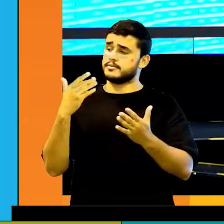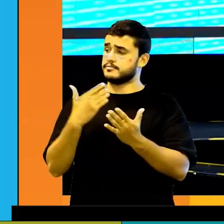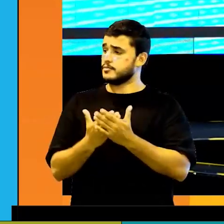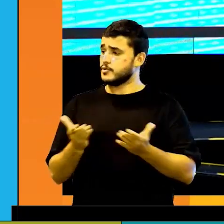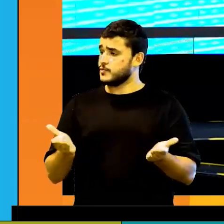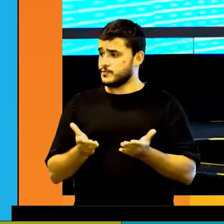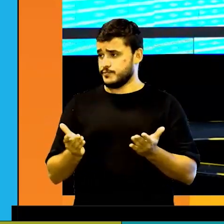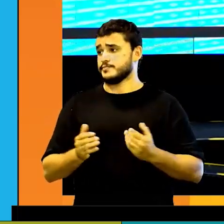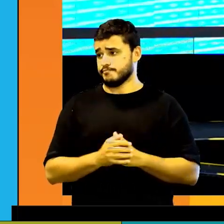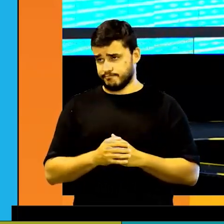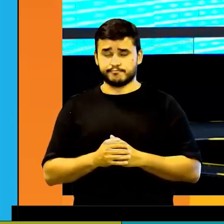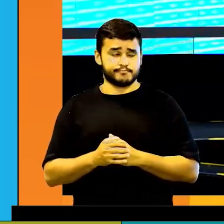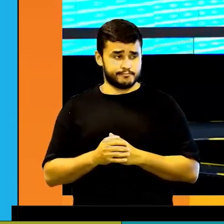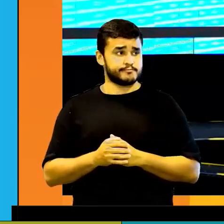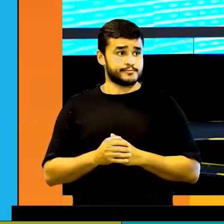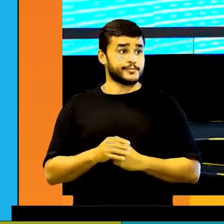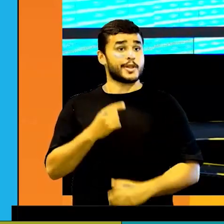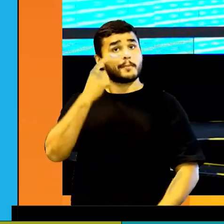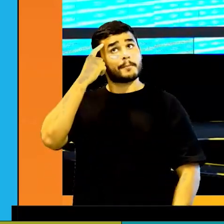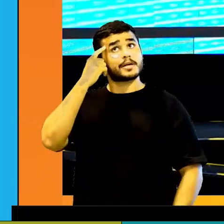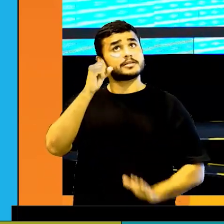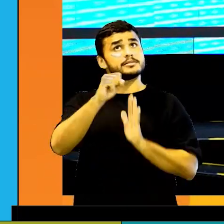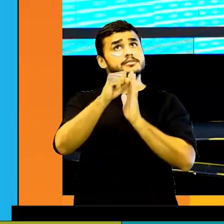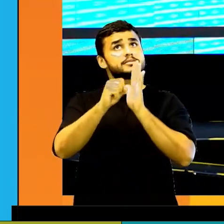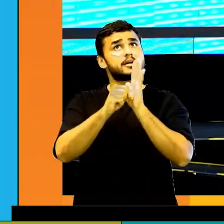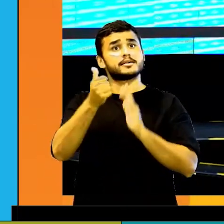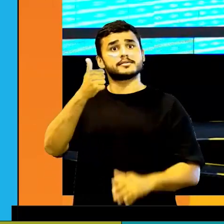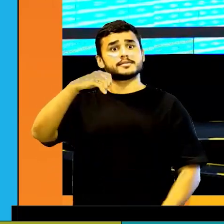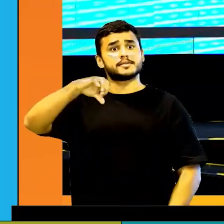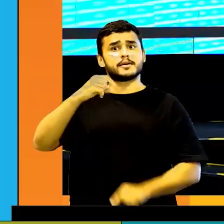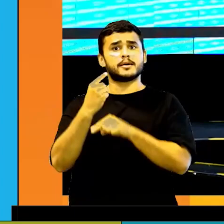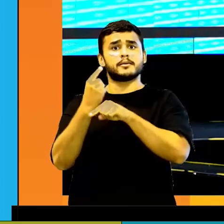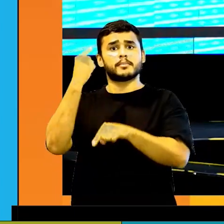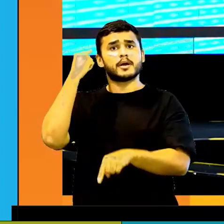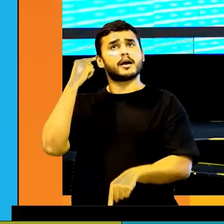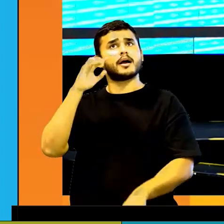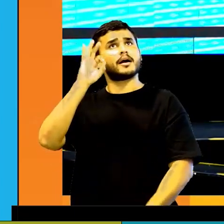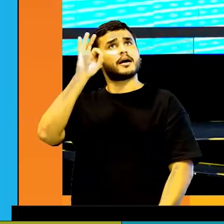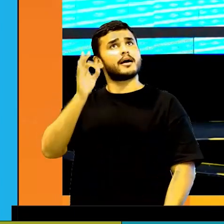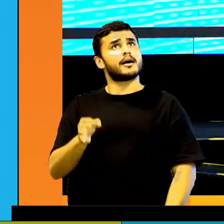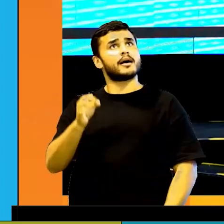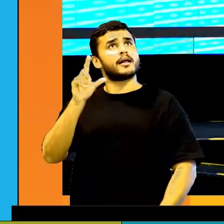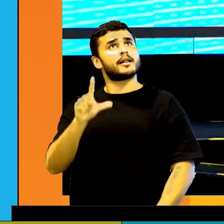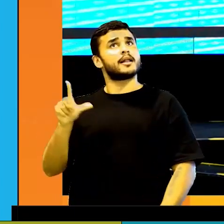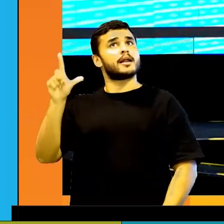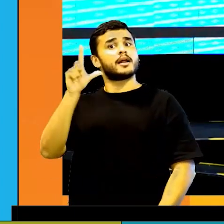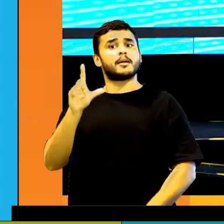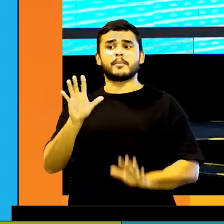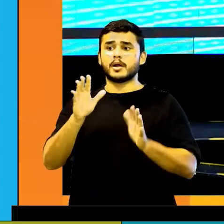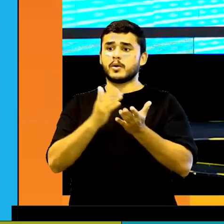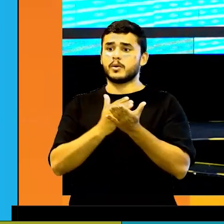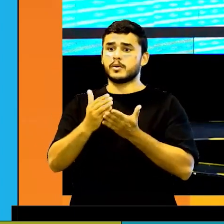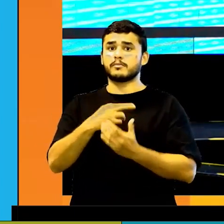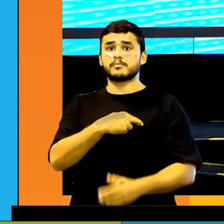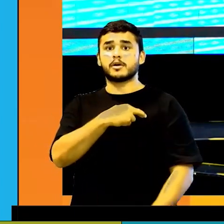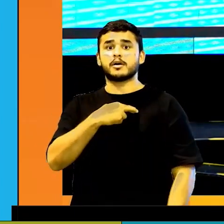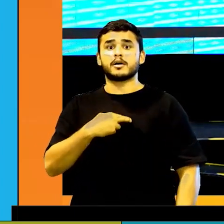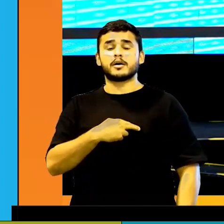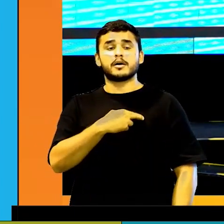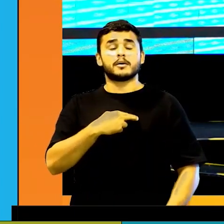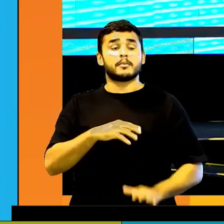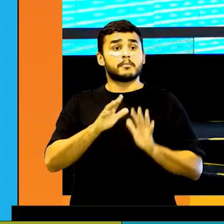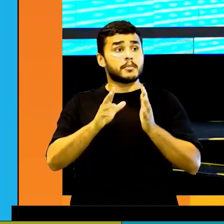dias de hoje. E eu espero que continue sempre, que sejamos sempre românticos, que continuemos nos